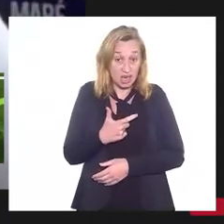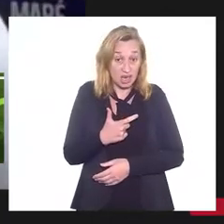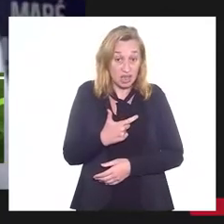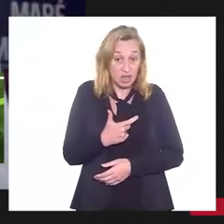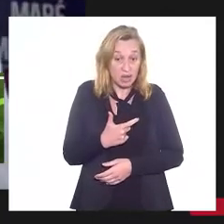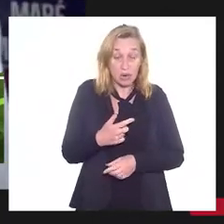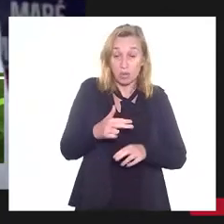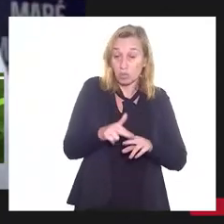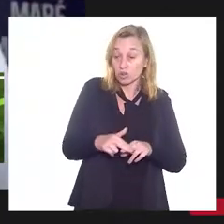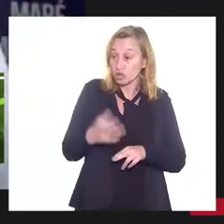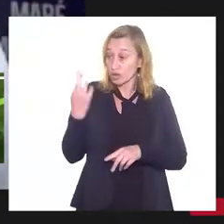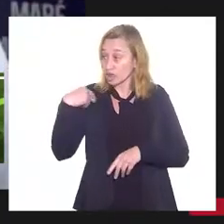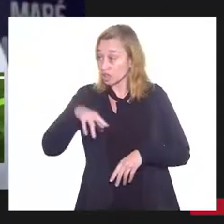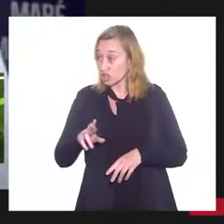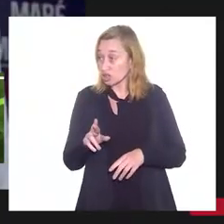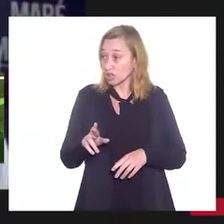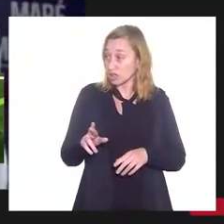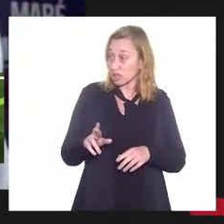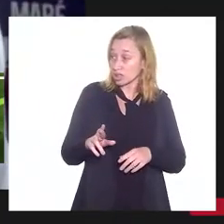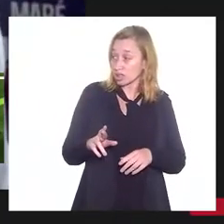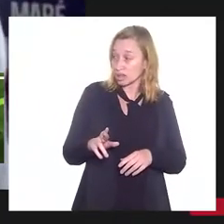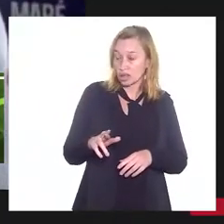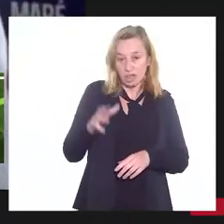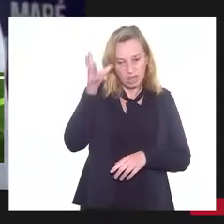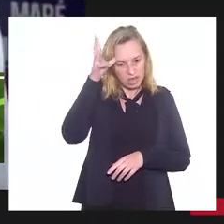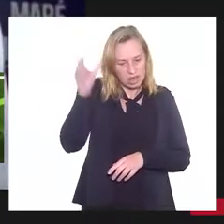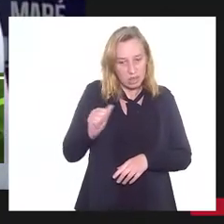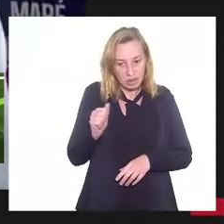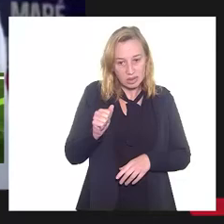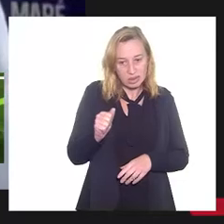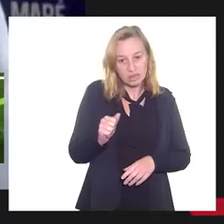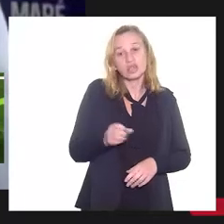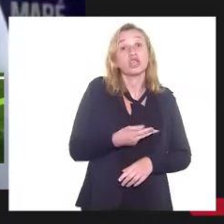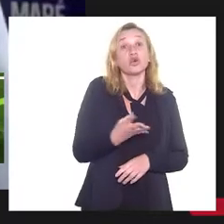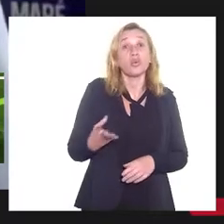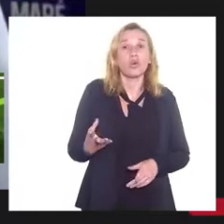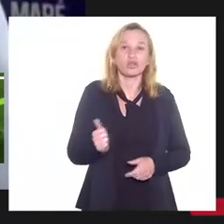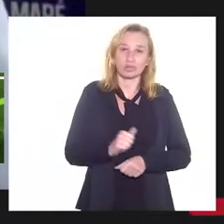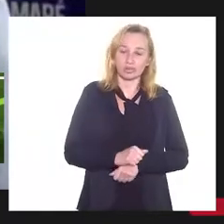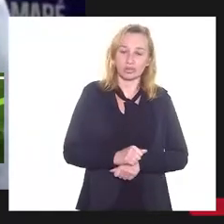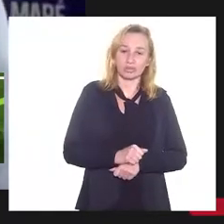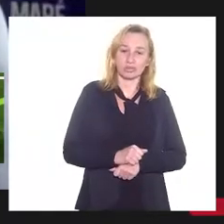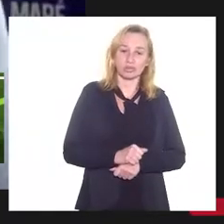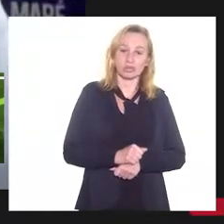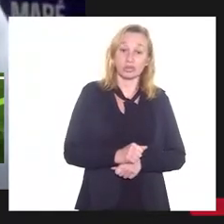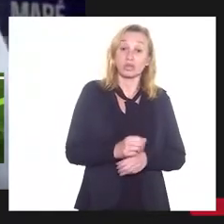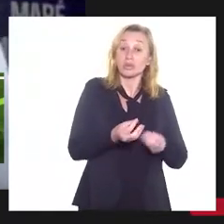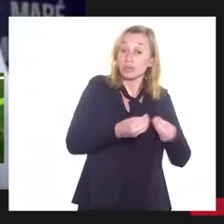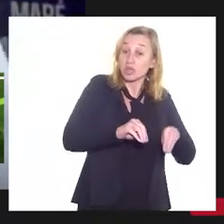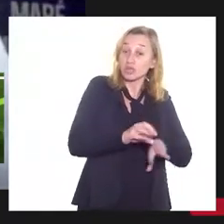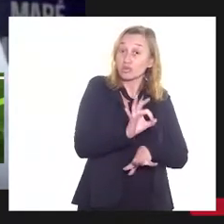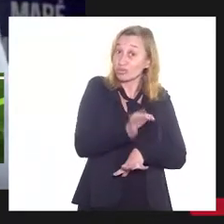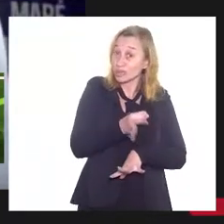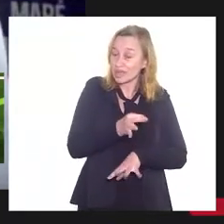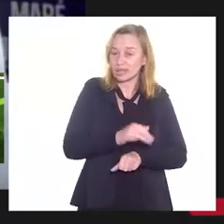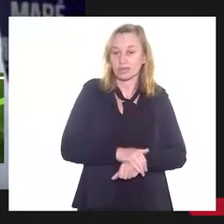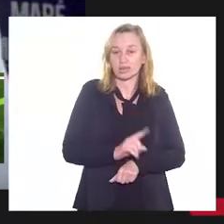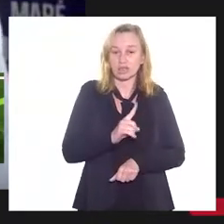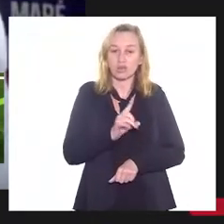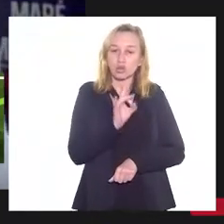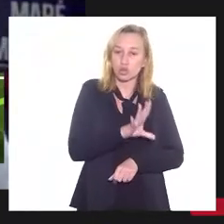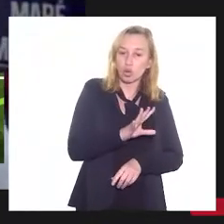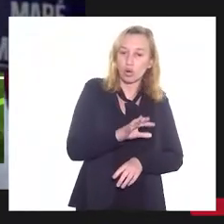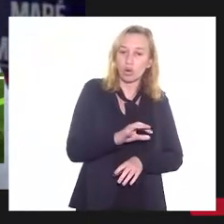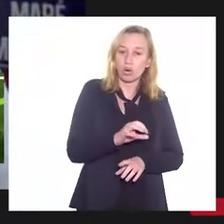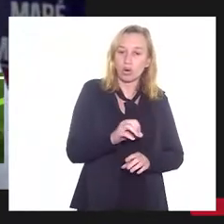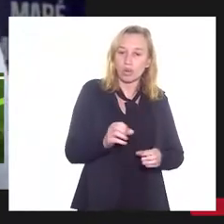uma religião com matriz afro-brasileira e o quanto que isso traz um prejuízo concreto não só